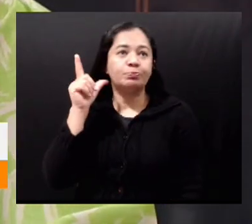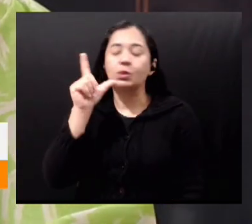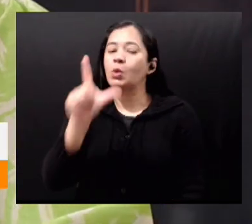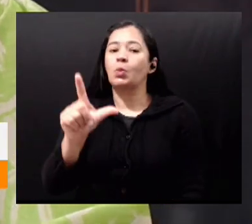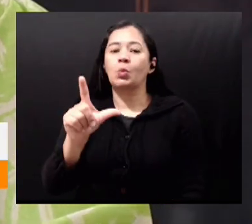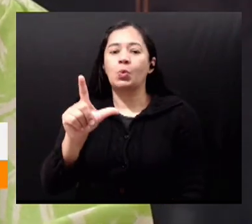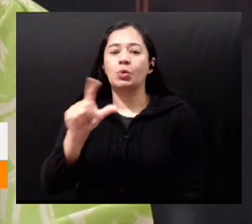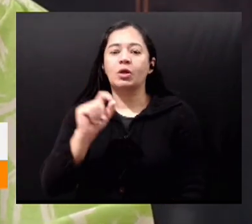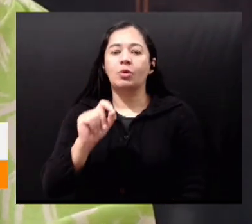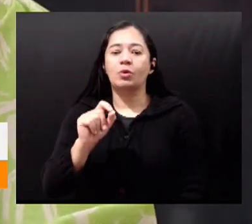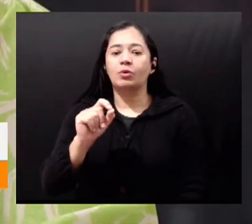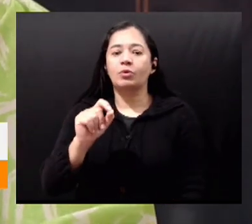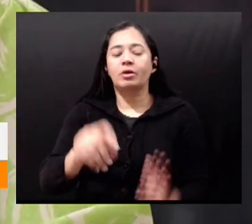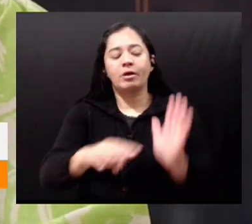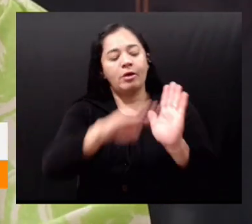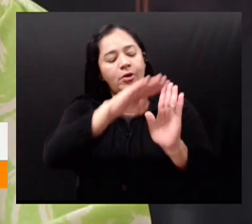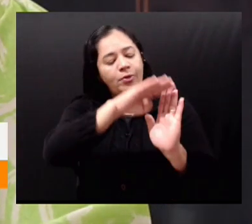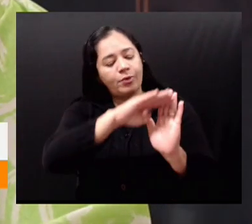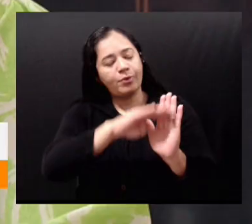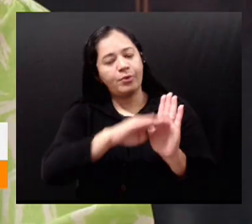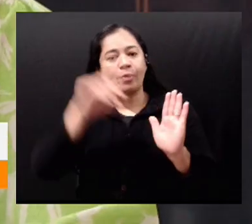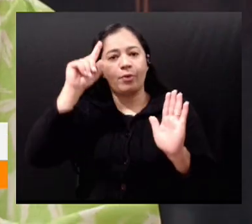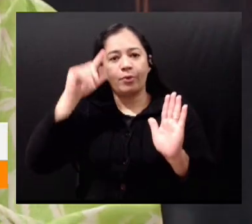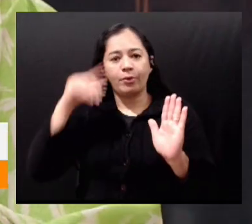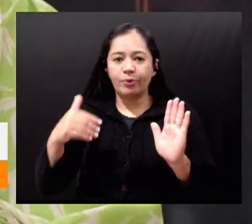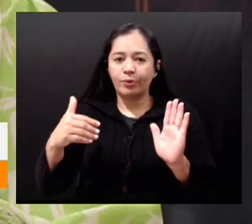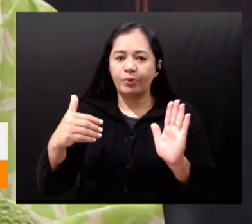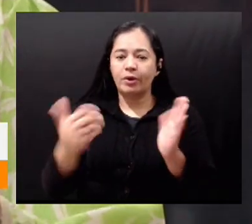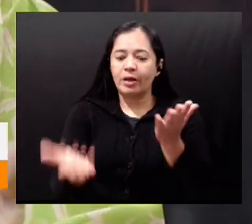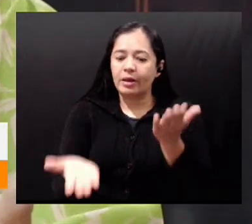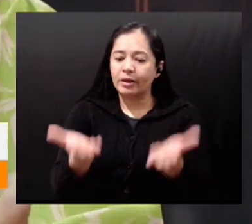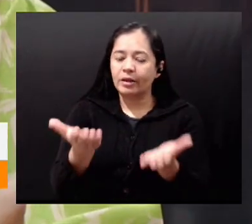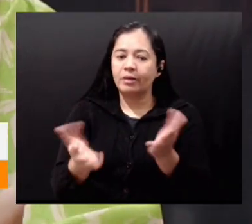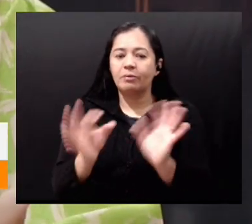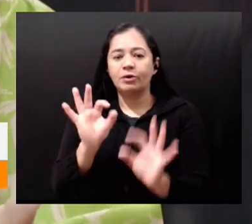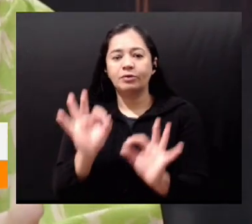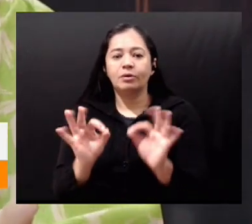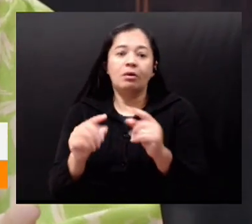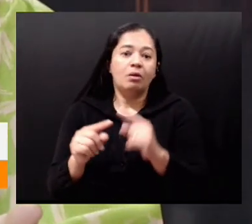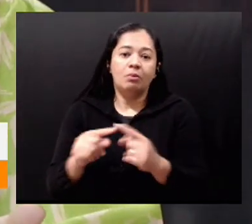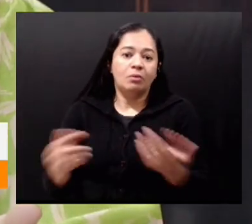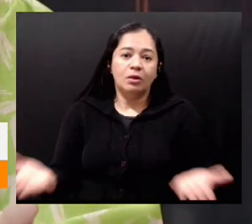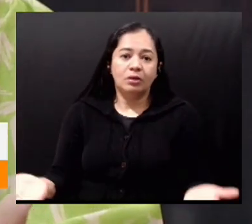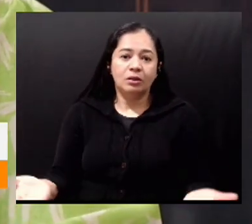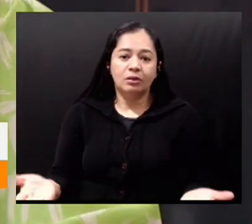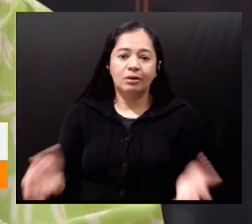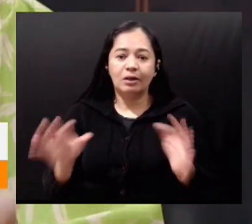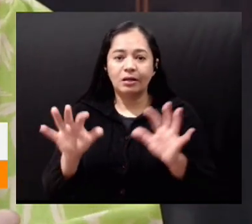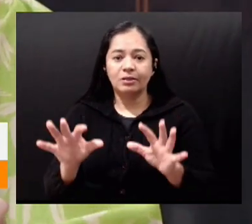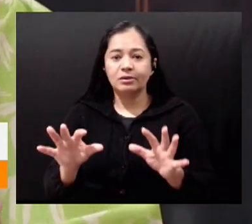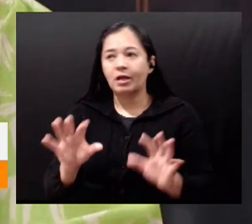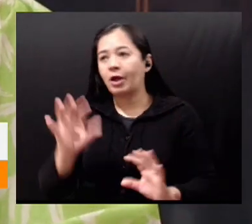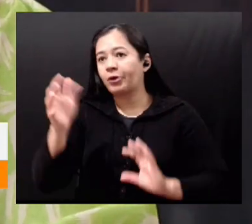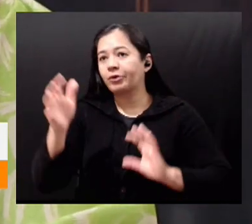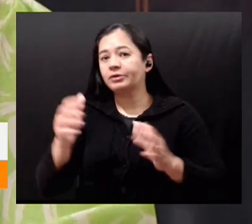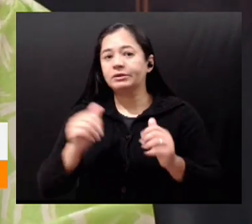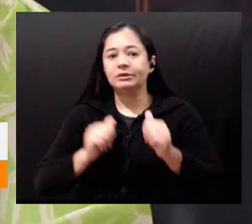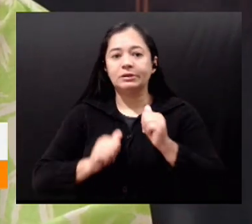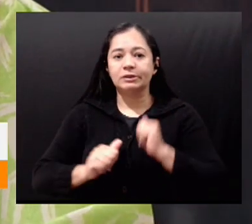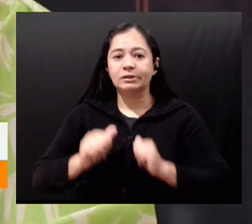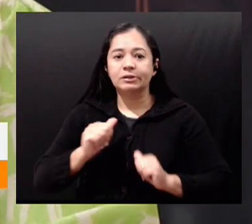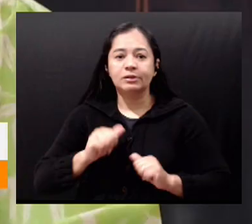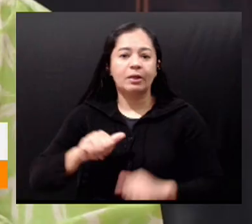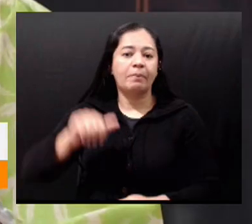rotina equilibrada, organizada, porque dessa forma vai gerar ansiedade cada Uhum. vez mais, você